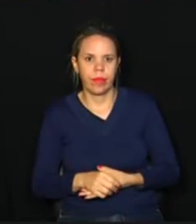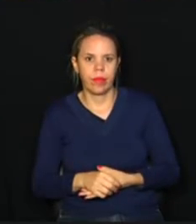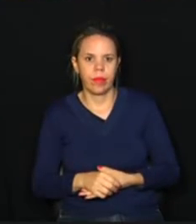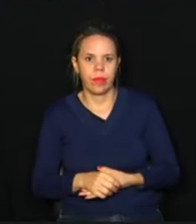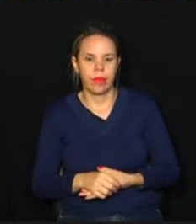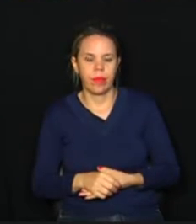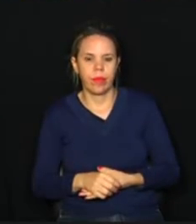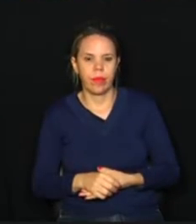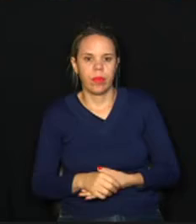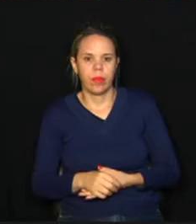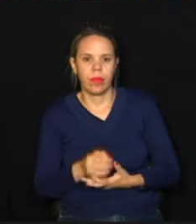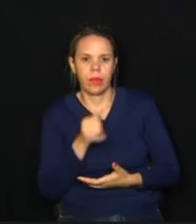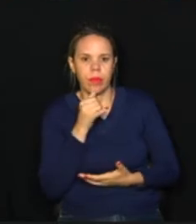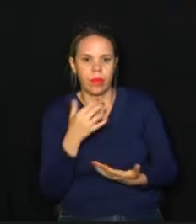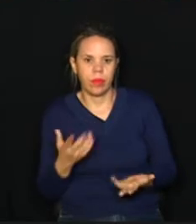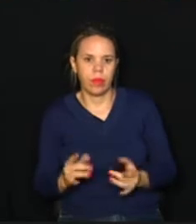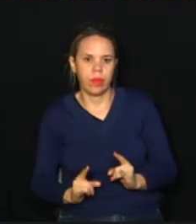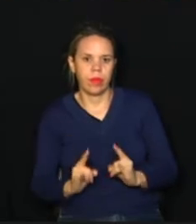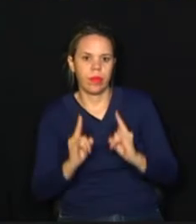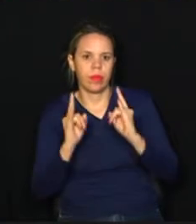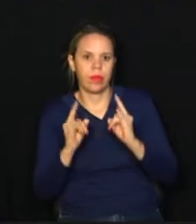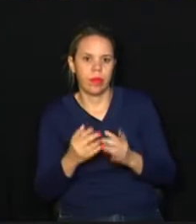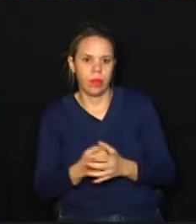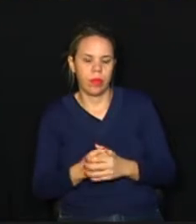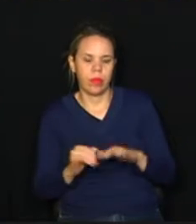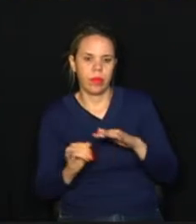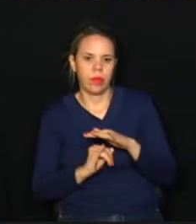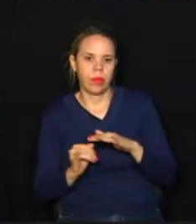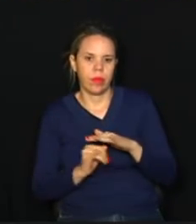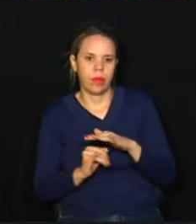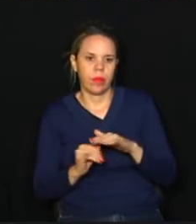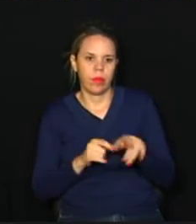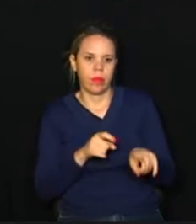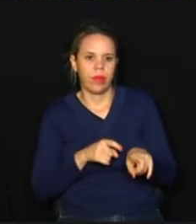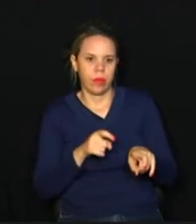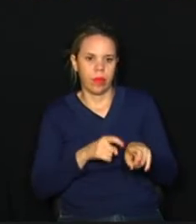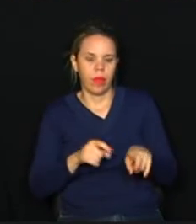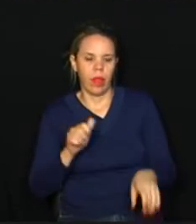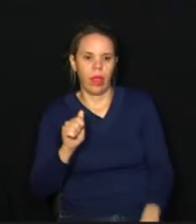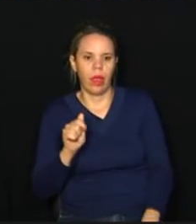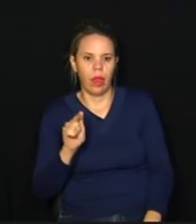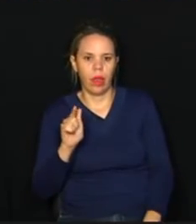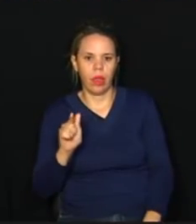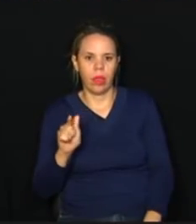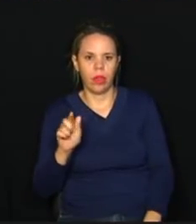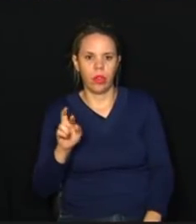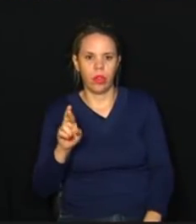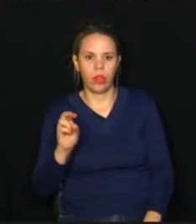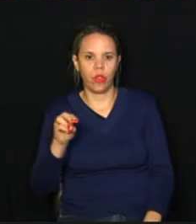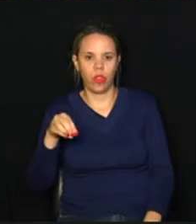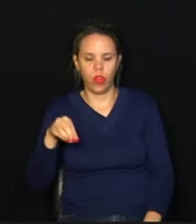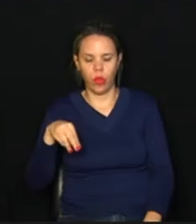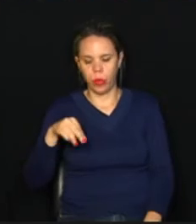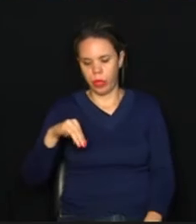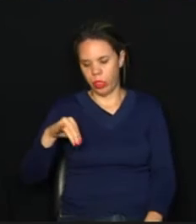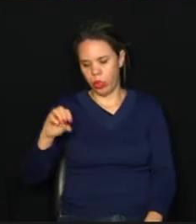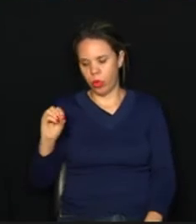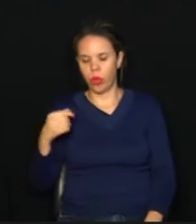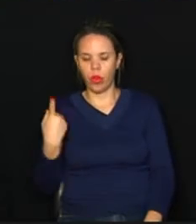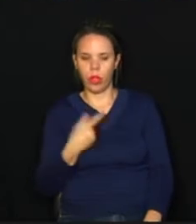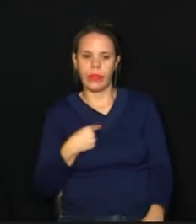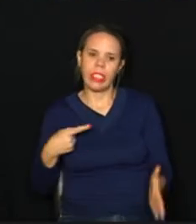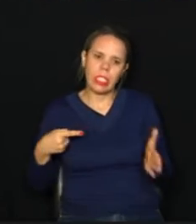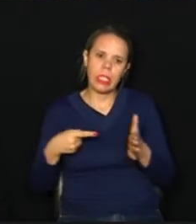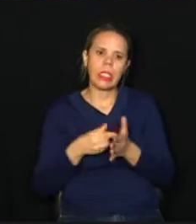Especificamente com relação ao prédio do Instituto Agronômico, nós fizemos denúncia dessa seção